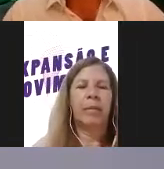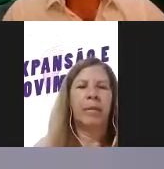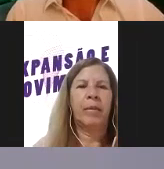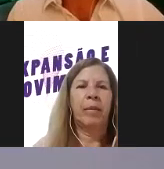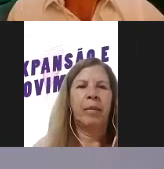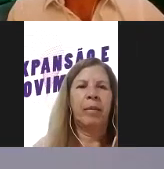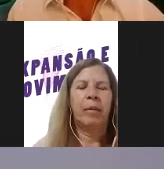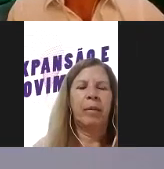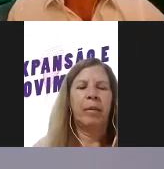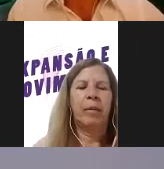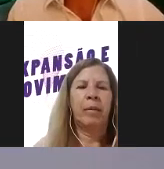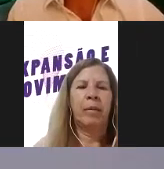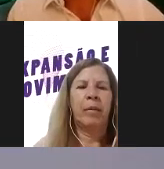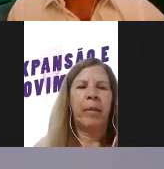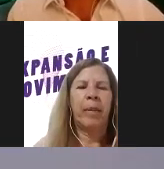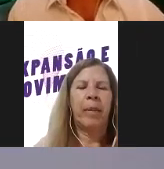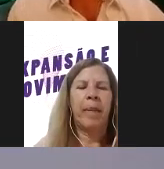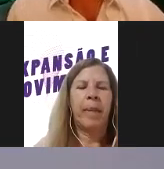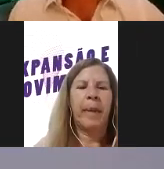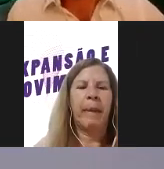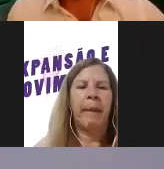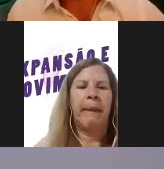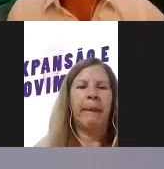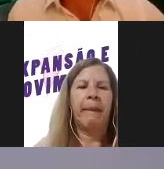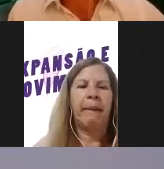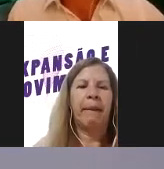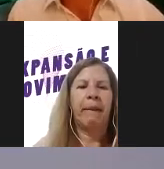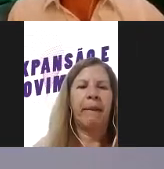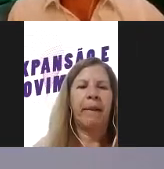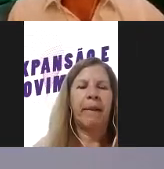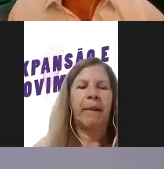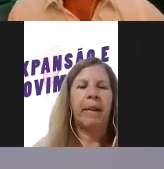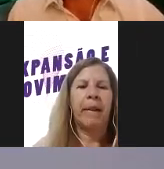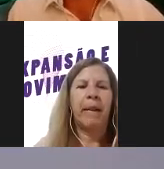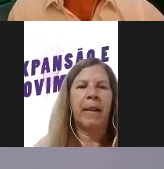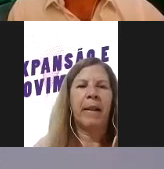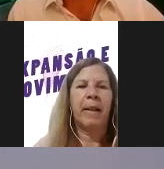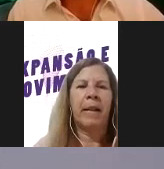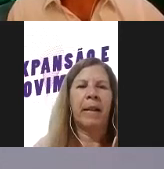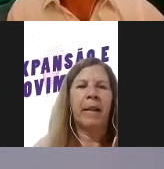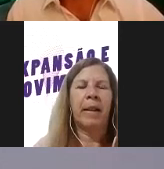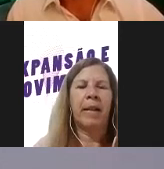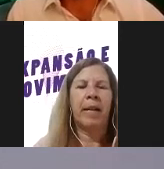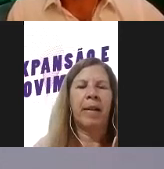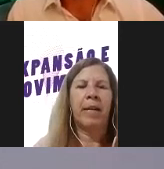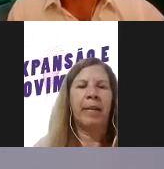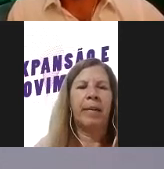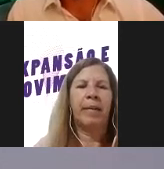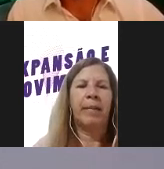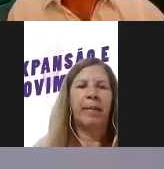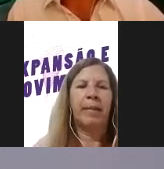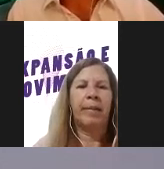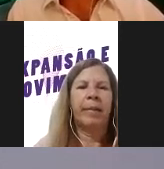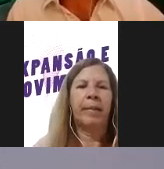nesse pronto-socorro, bebê sindrômico é igual a UTI. A família se questionou um pouco, mas ok, vamos